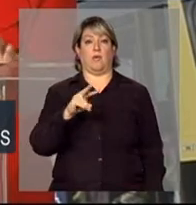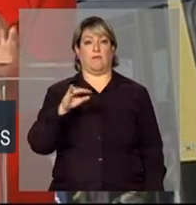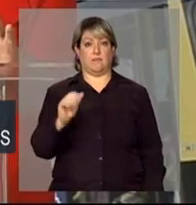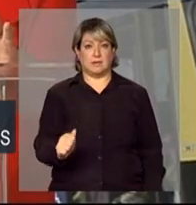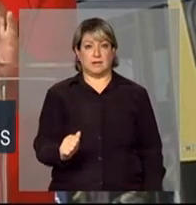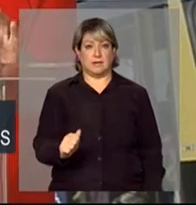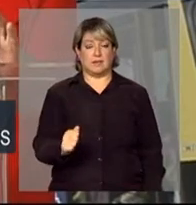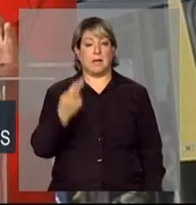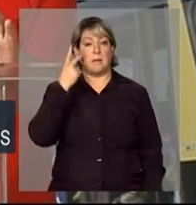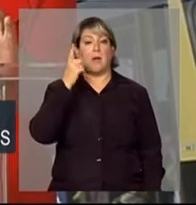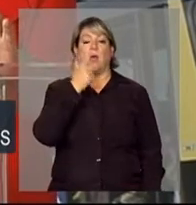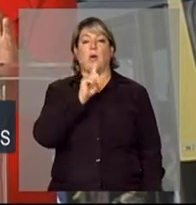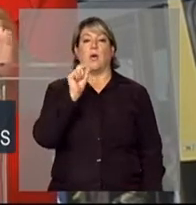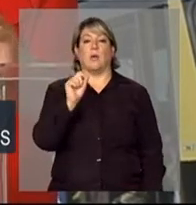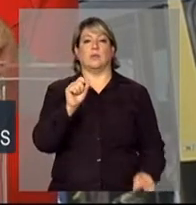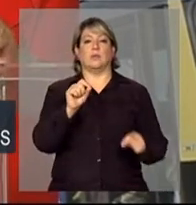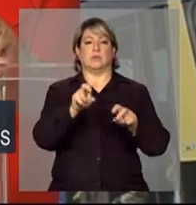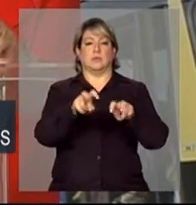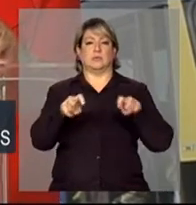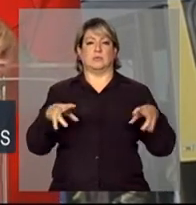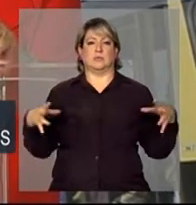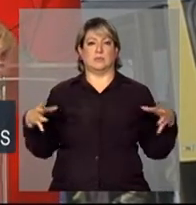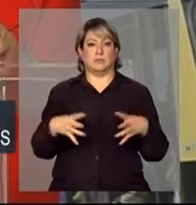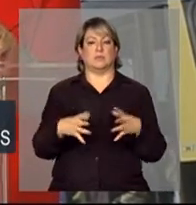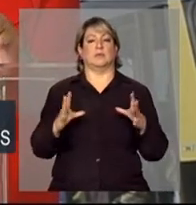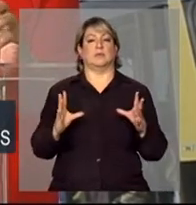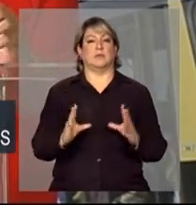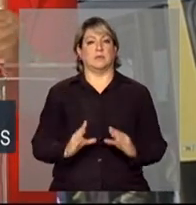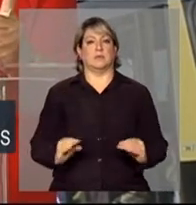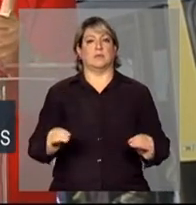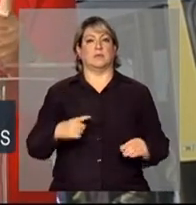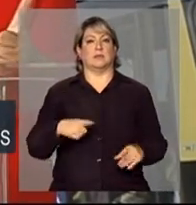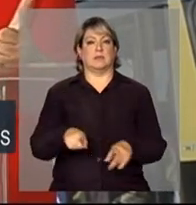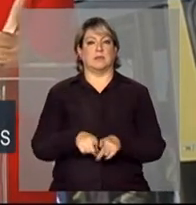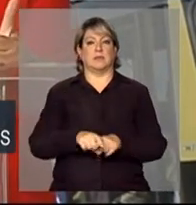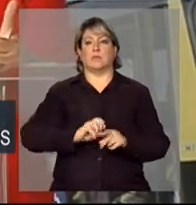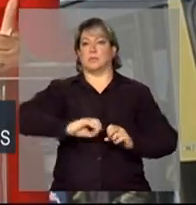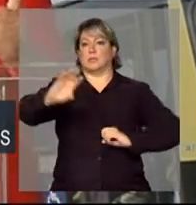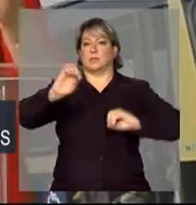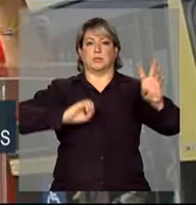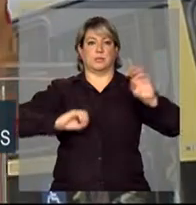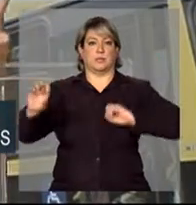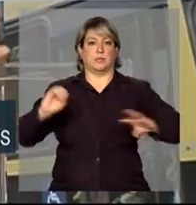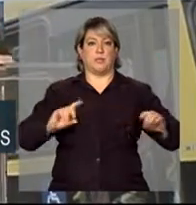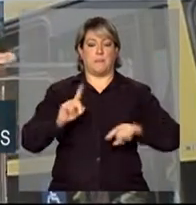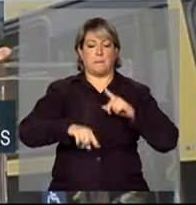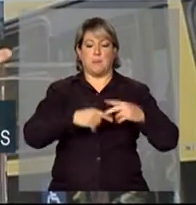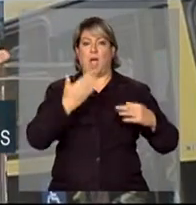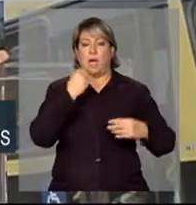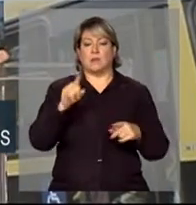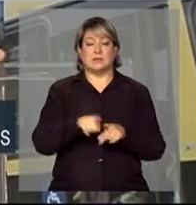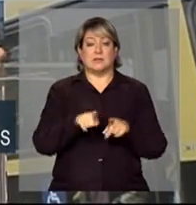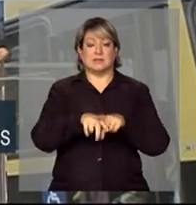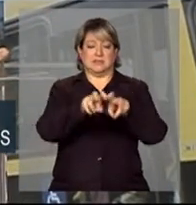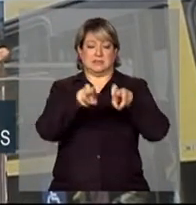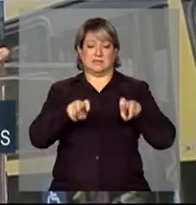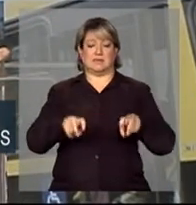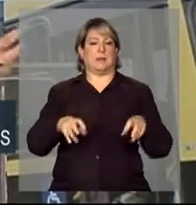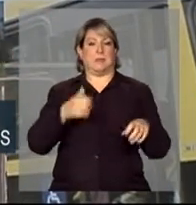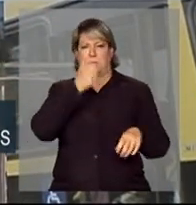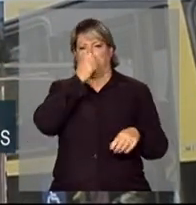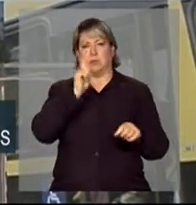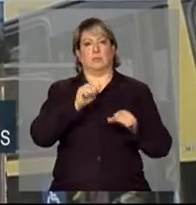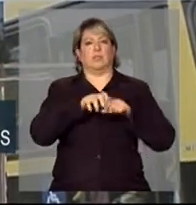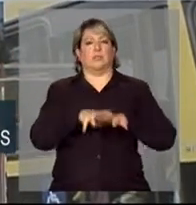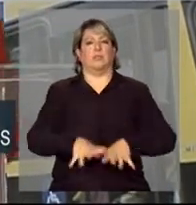rodovia para otimizar a malha logística do Estado, para escoar a produção e para o trânsito das pessoas,